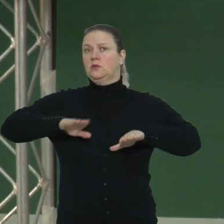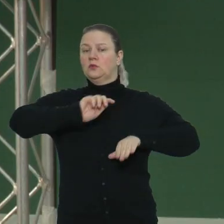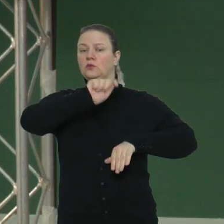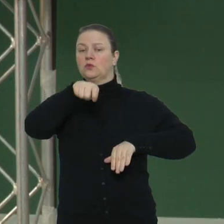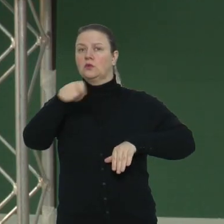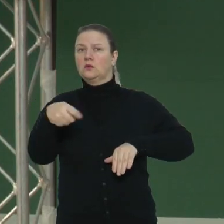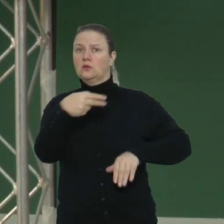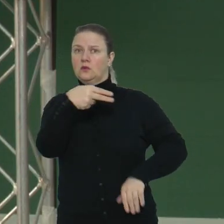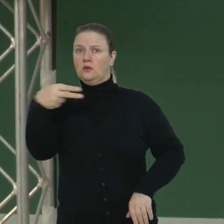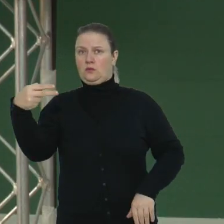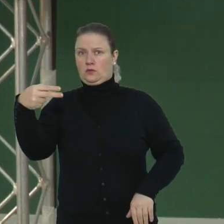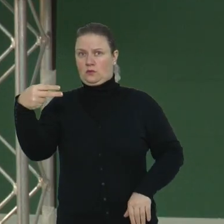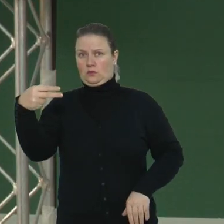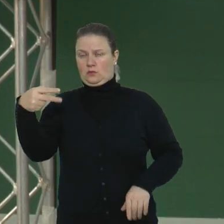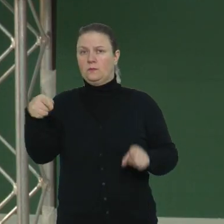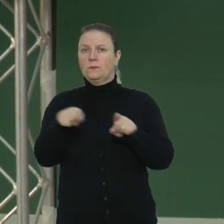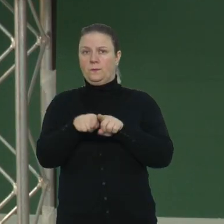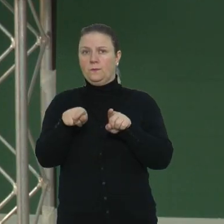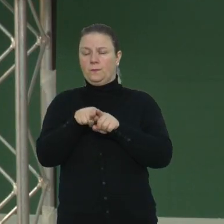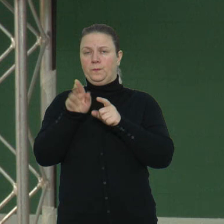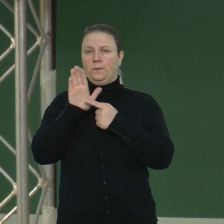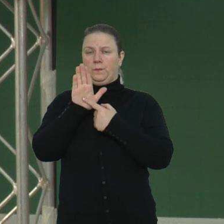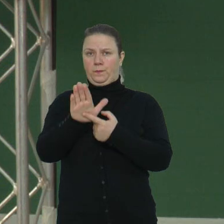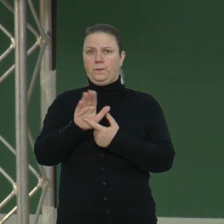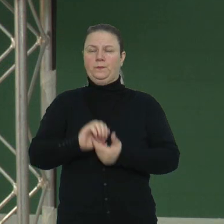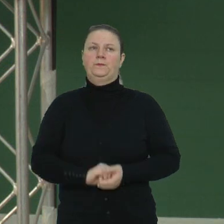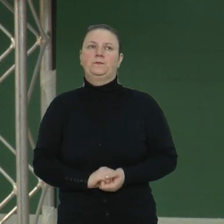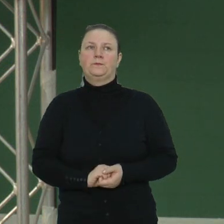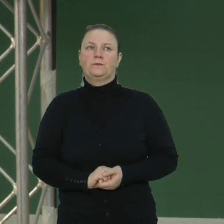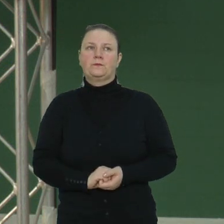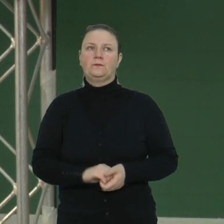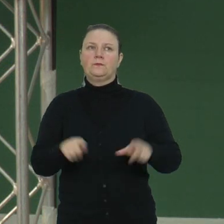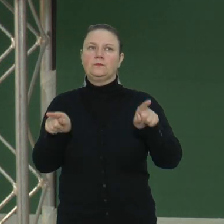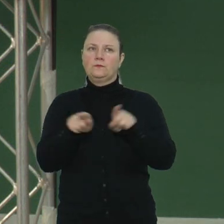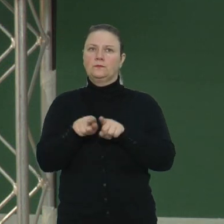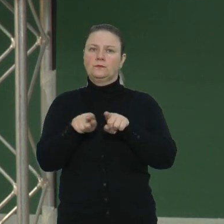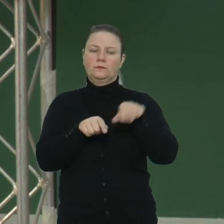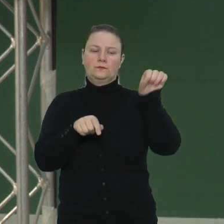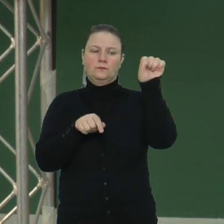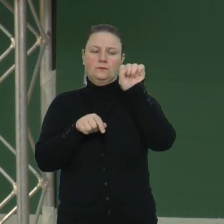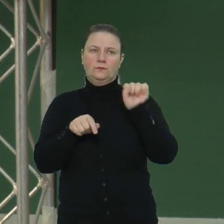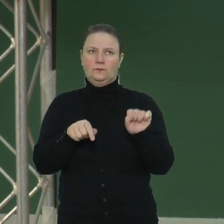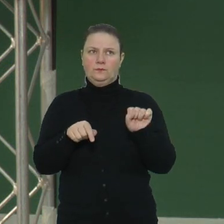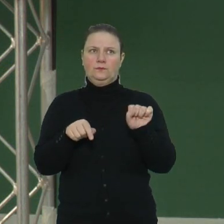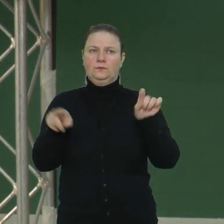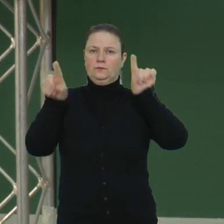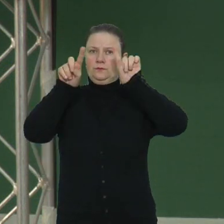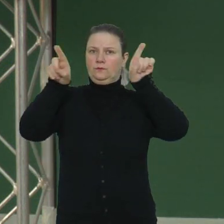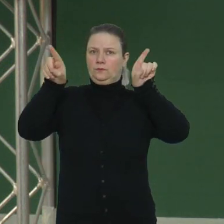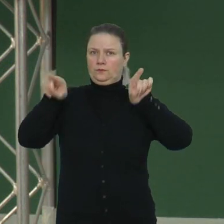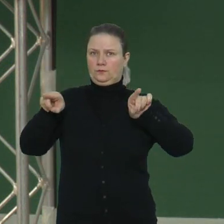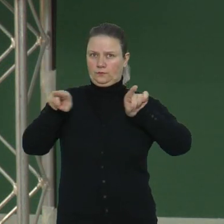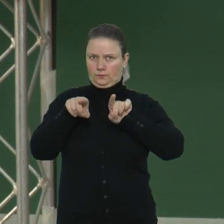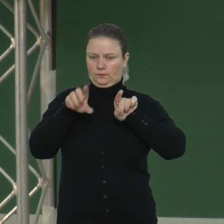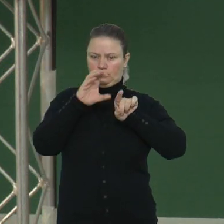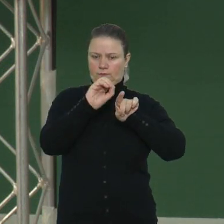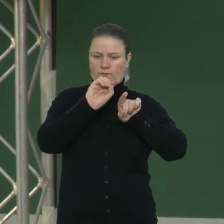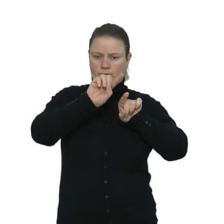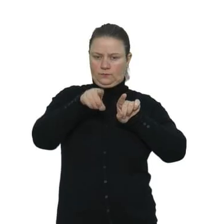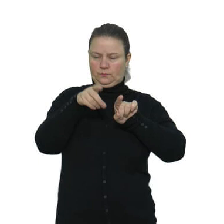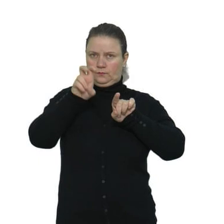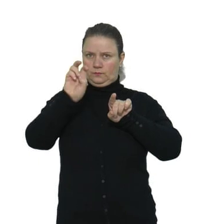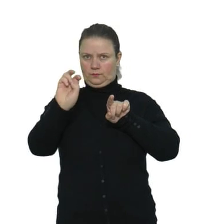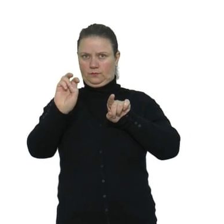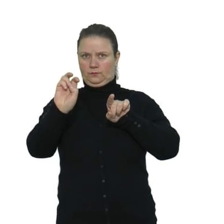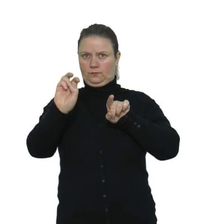também aqui na minha simbologia. Certo? E também aqui, o meu conjunto de solução pode ser o quê? O colchete fechado no zero e fechado no